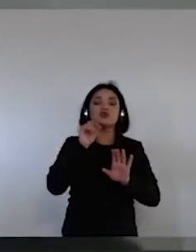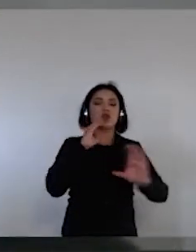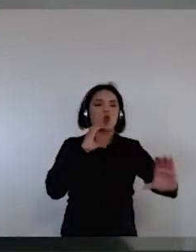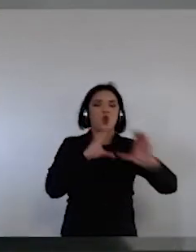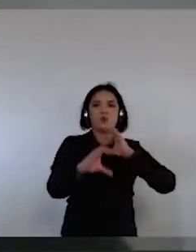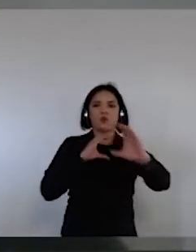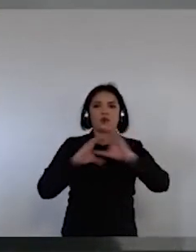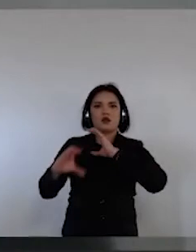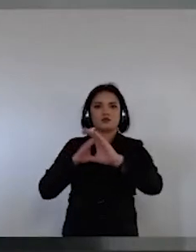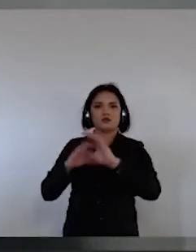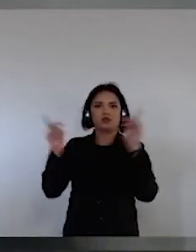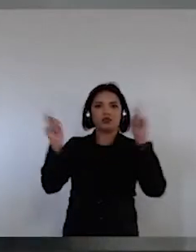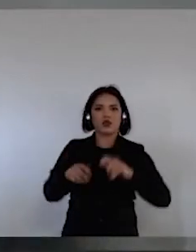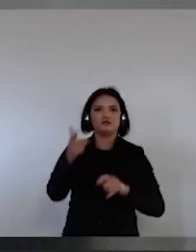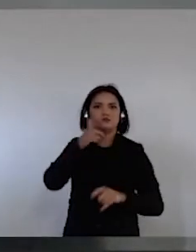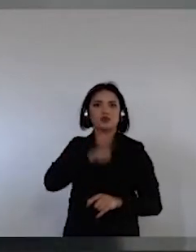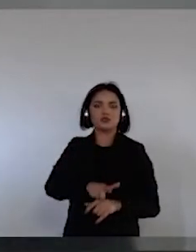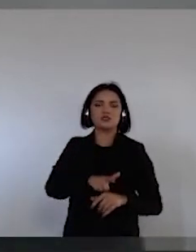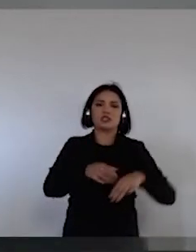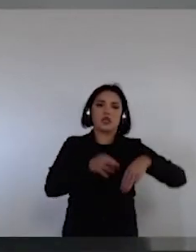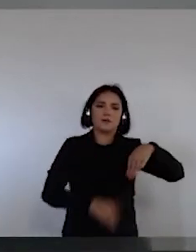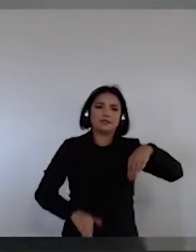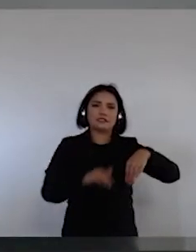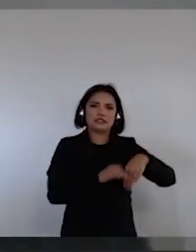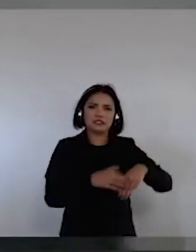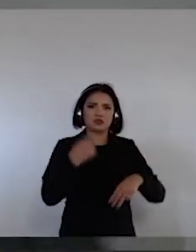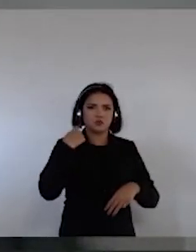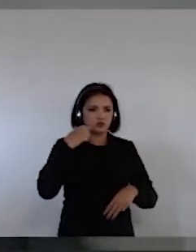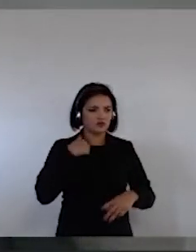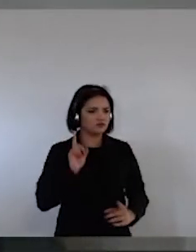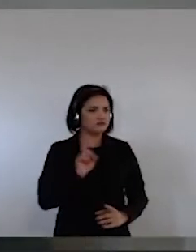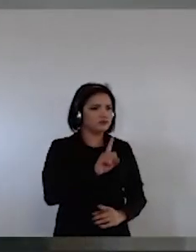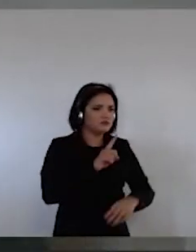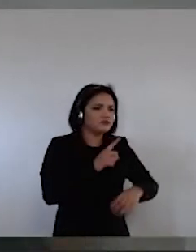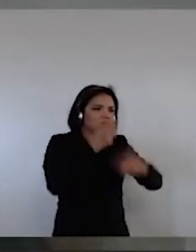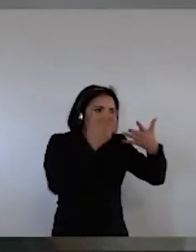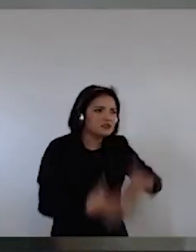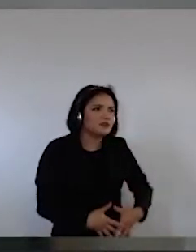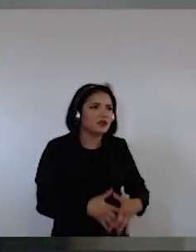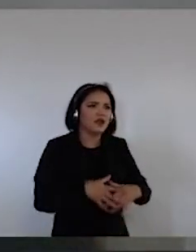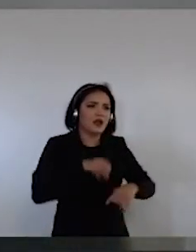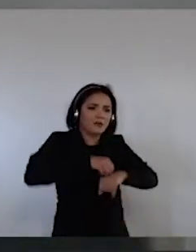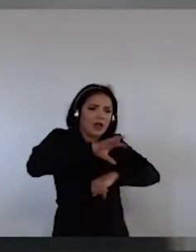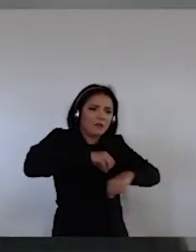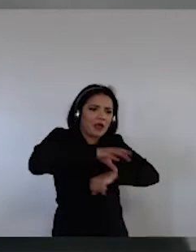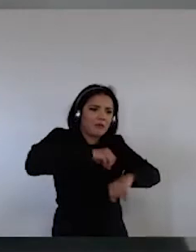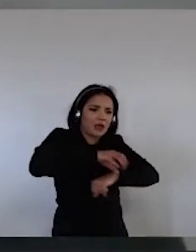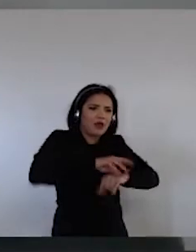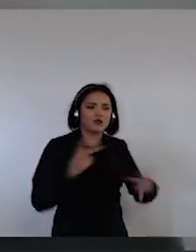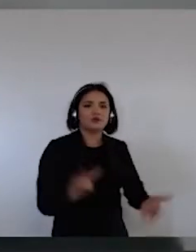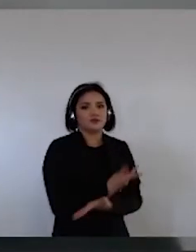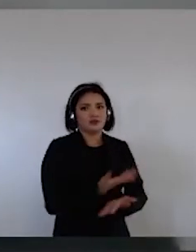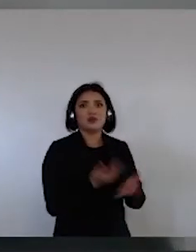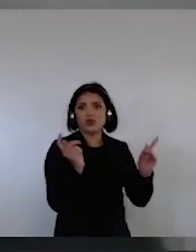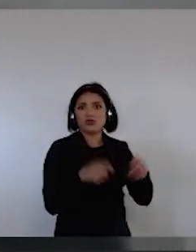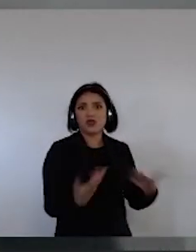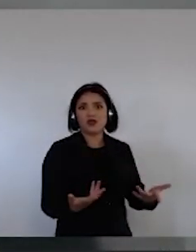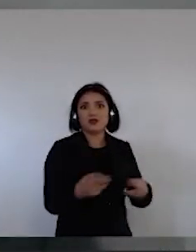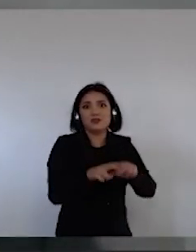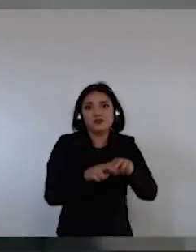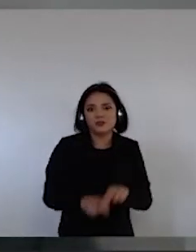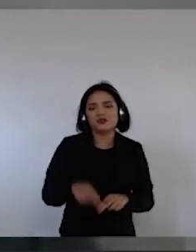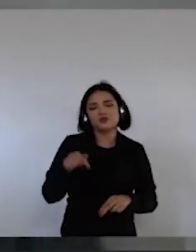ministro Salomão, que faz isso, recebe às segundas-feiras, né? Outros já recebem sem nenhum problema, como o ministro Moura Ribeiro, por exemplo, ele